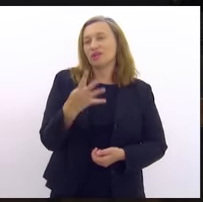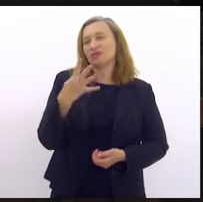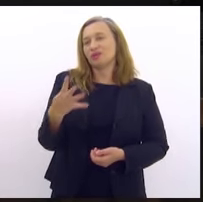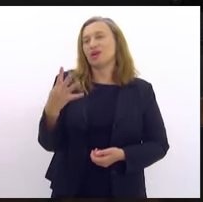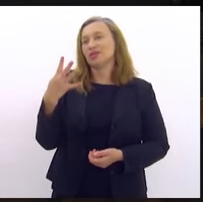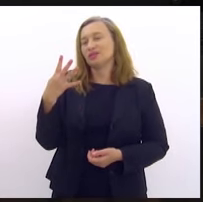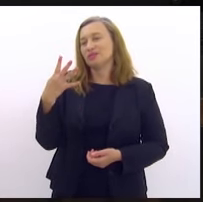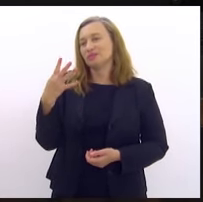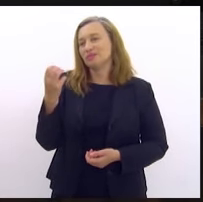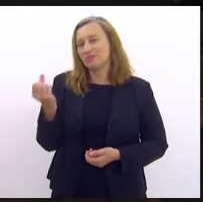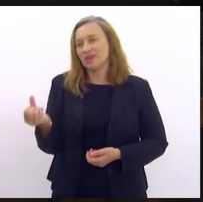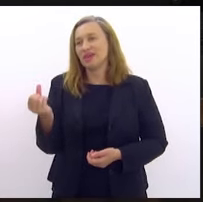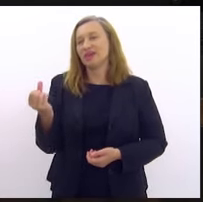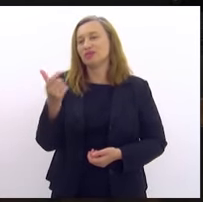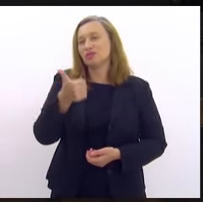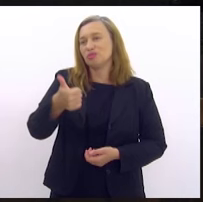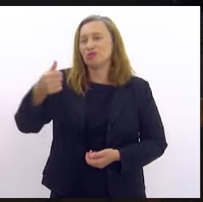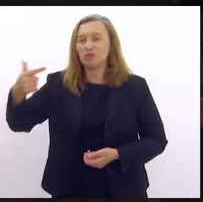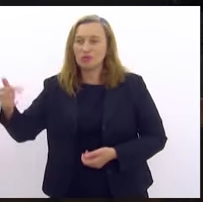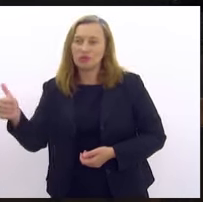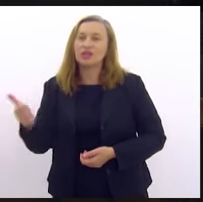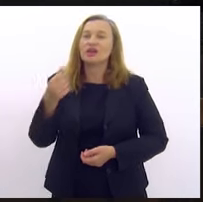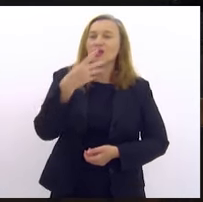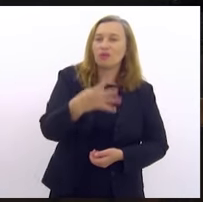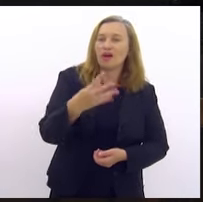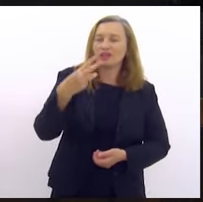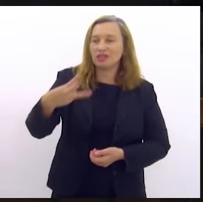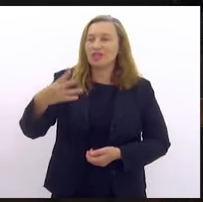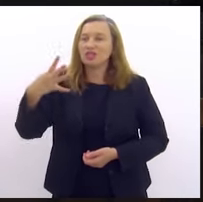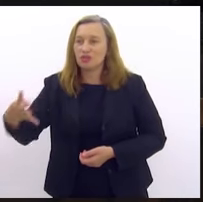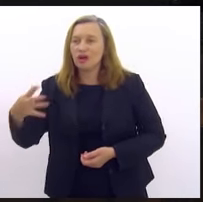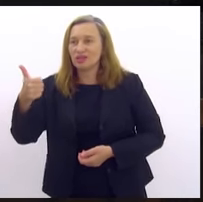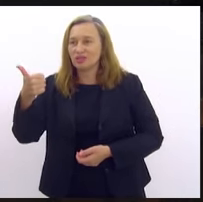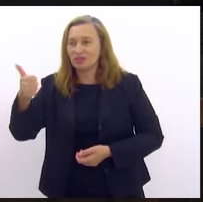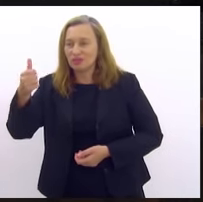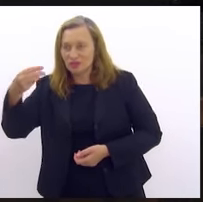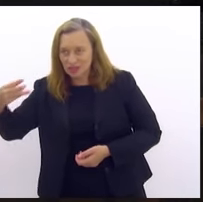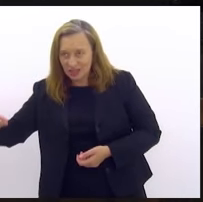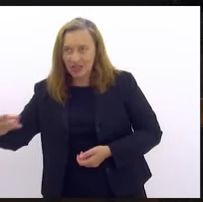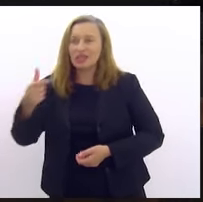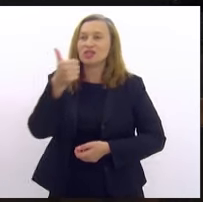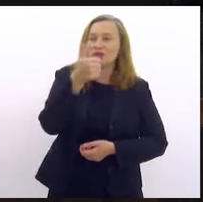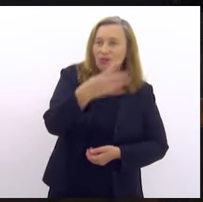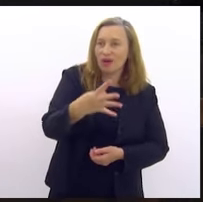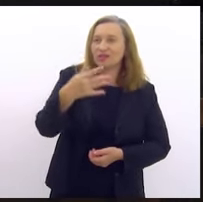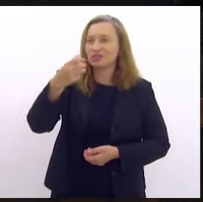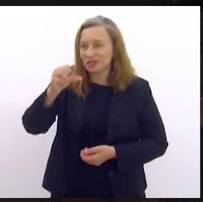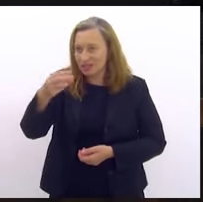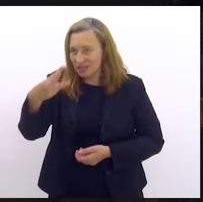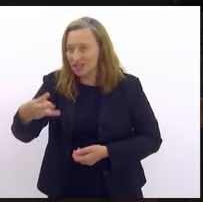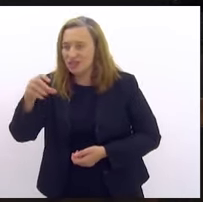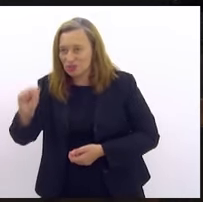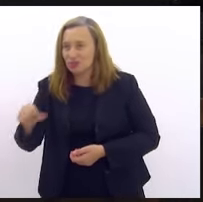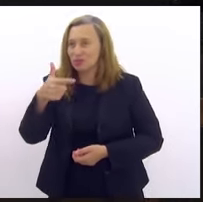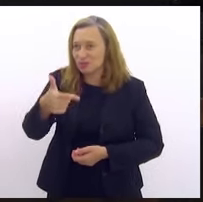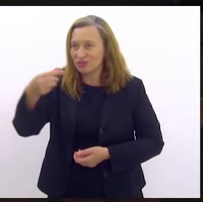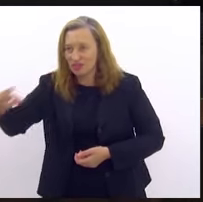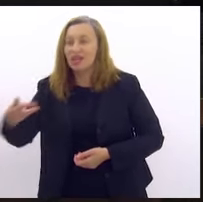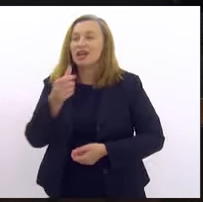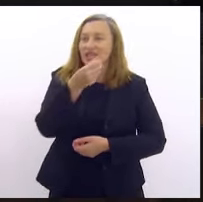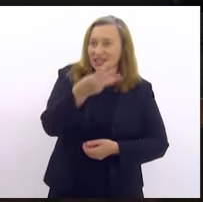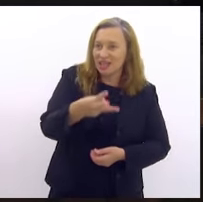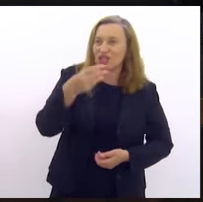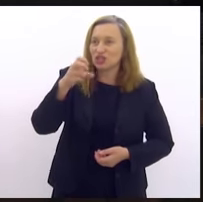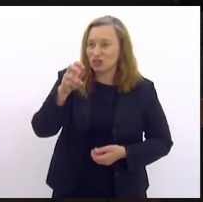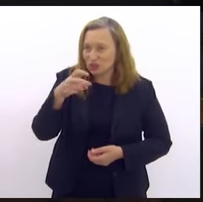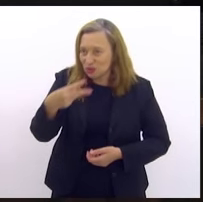446 de 2011, 434 de 2023, 438 de 2023, 325-A